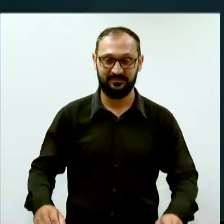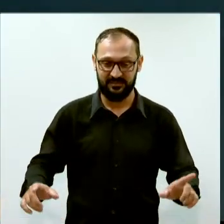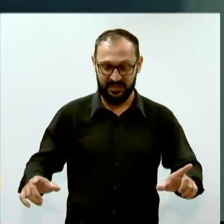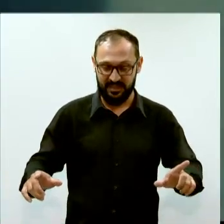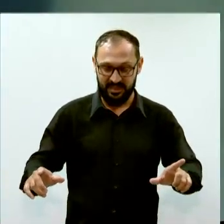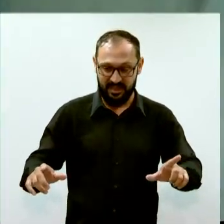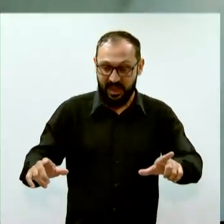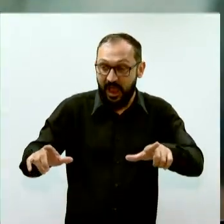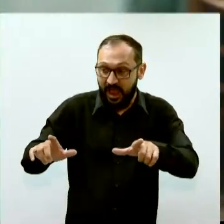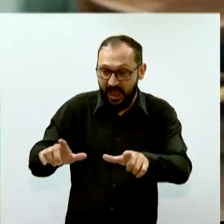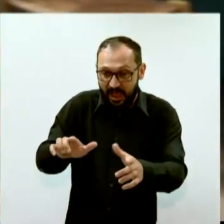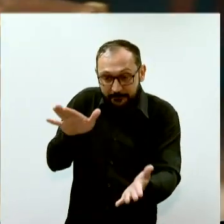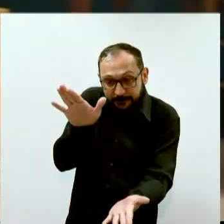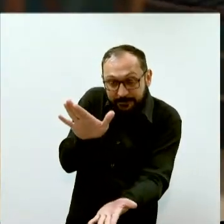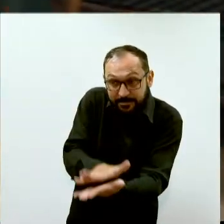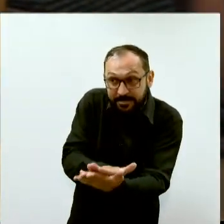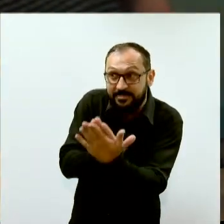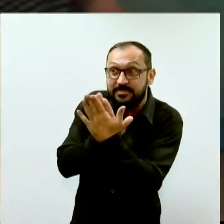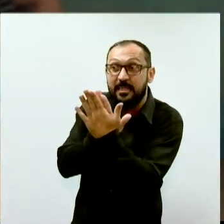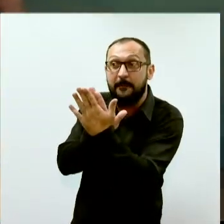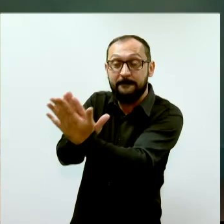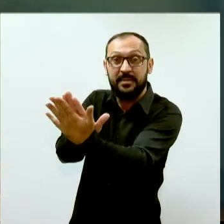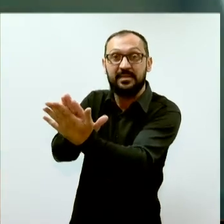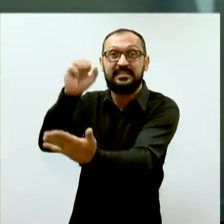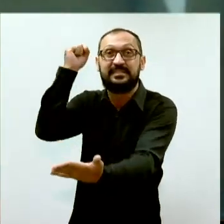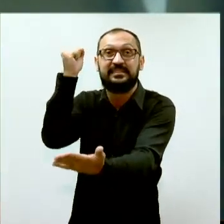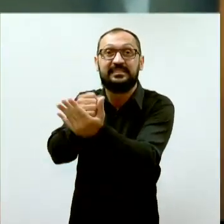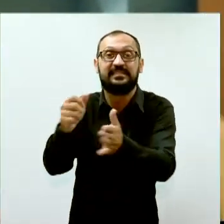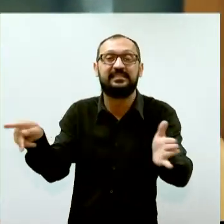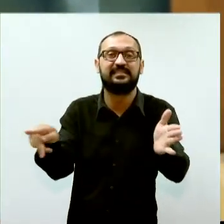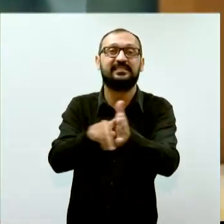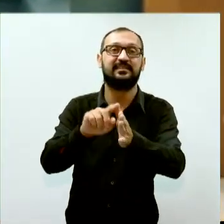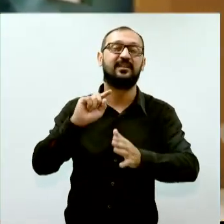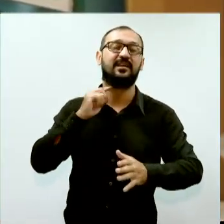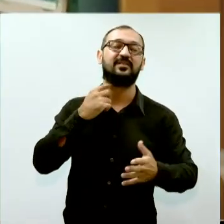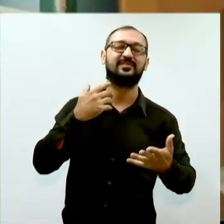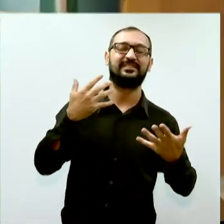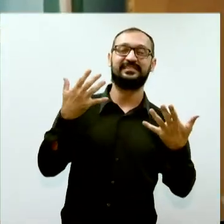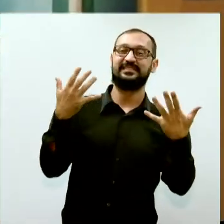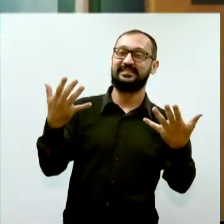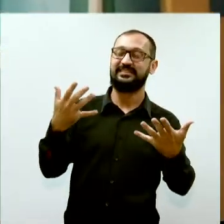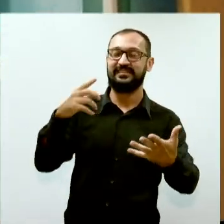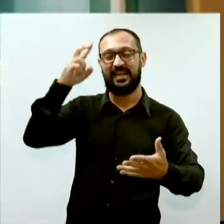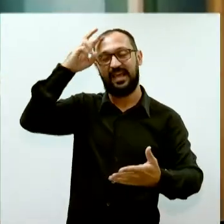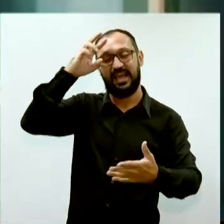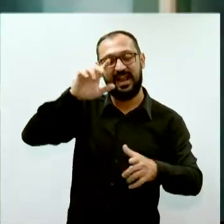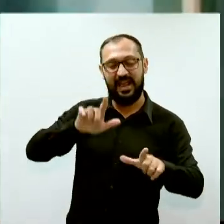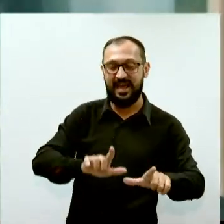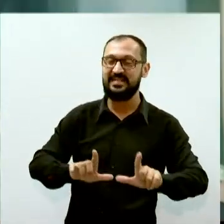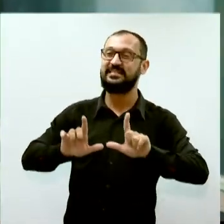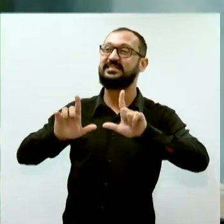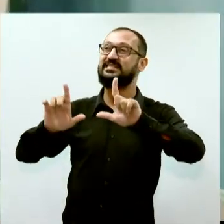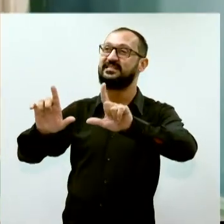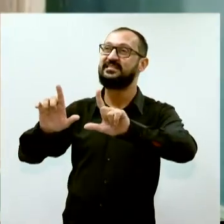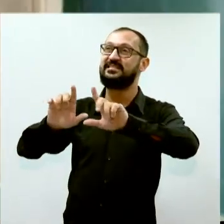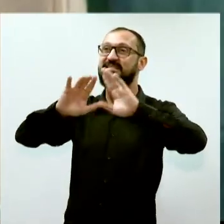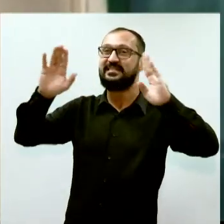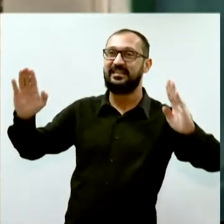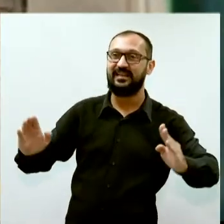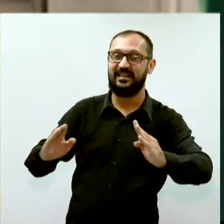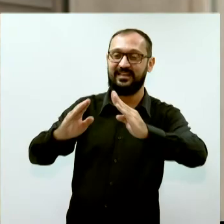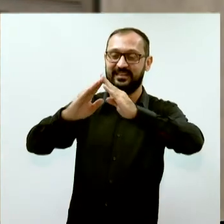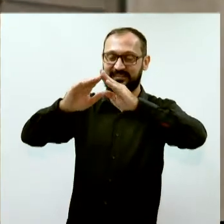A pegada suja na parede branca, a pegada dela é um passo em falso da lembrança.